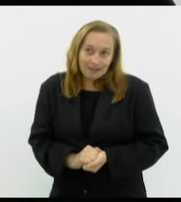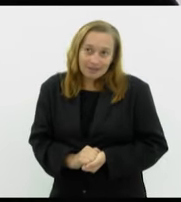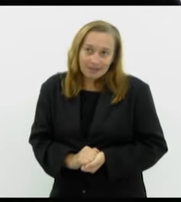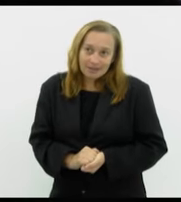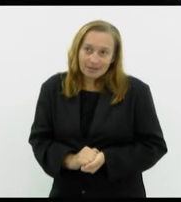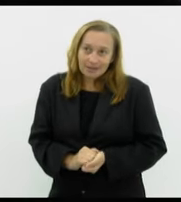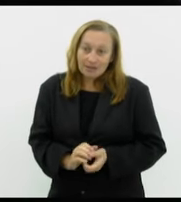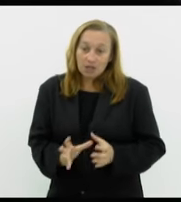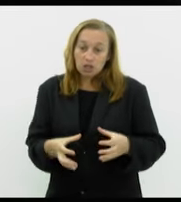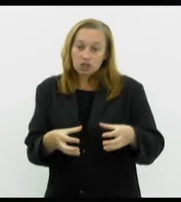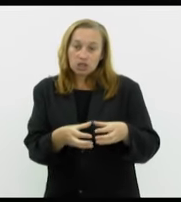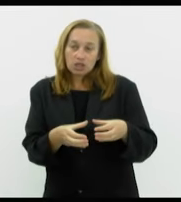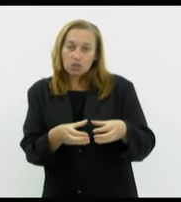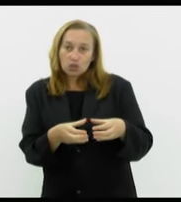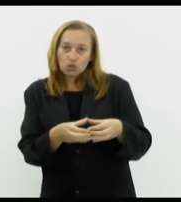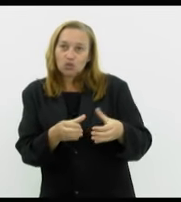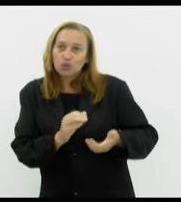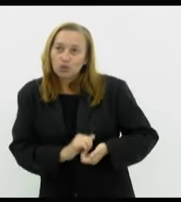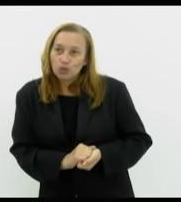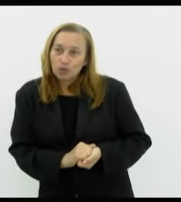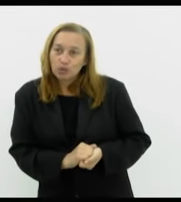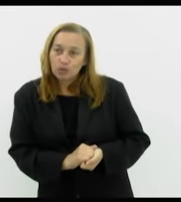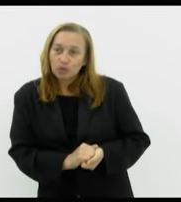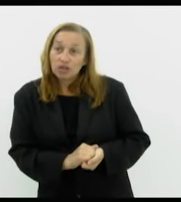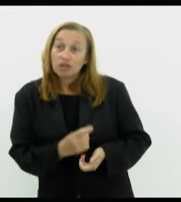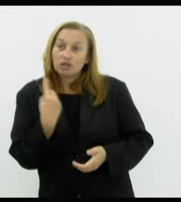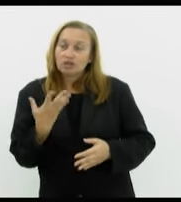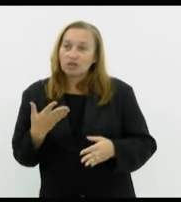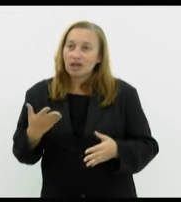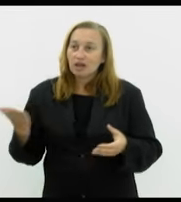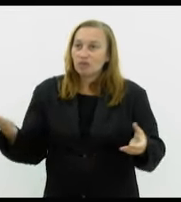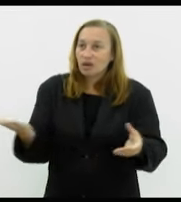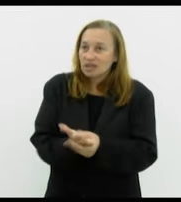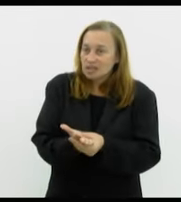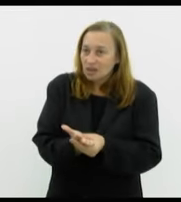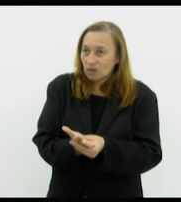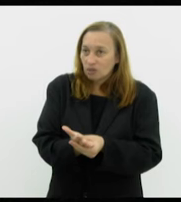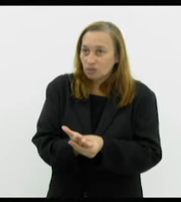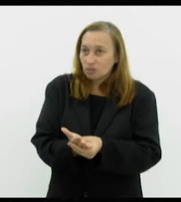trupe. Então, a gente está entrando hoje com uma ação popular para que essa